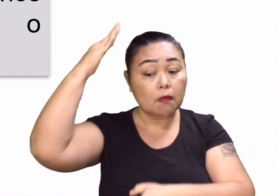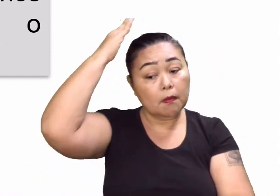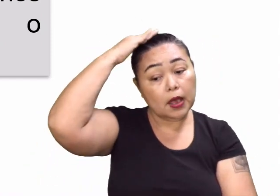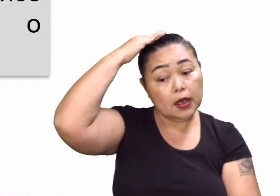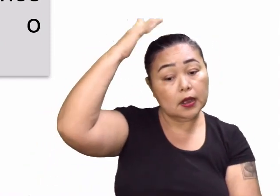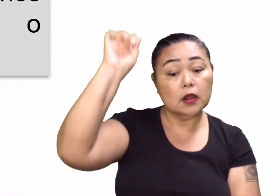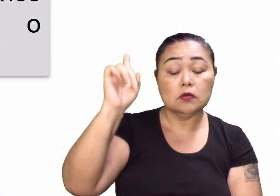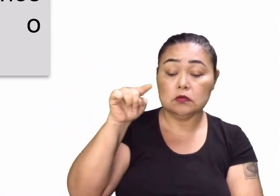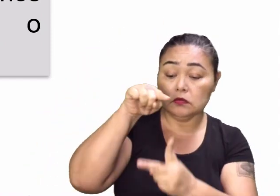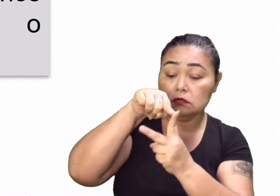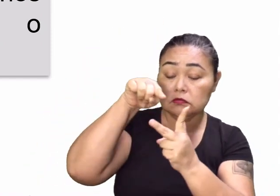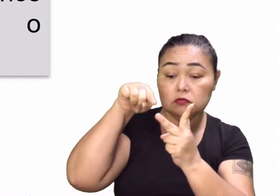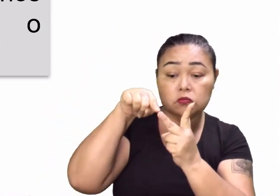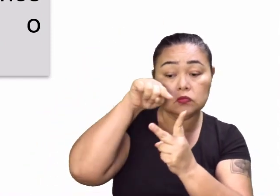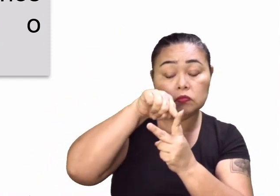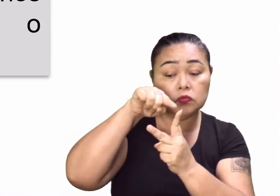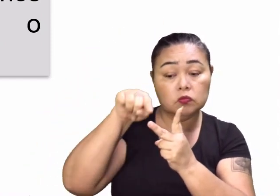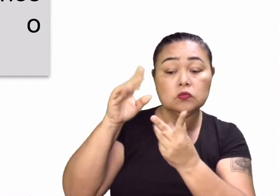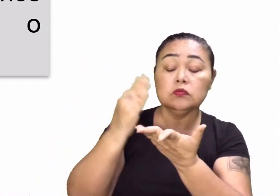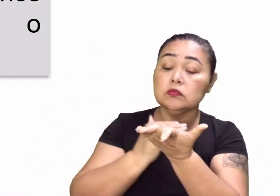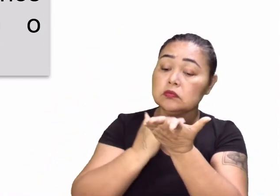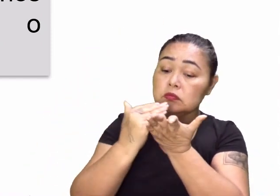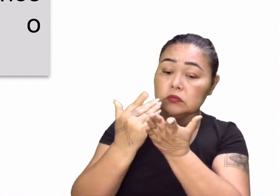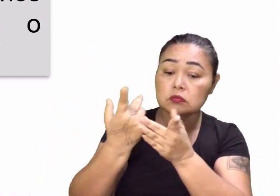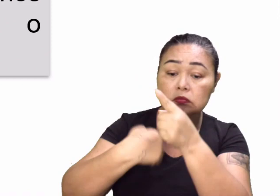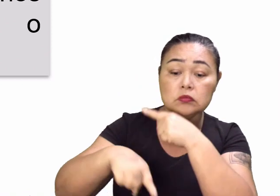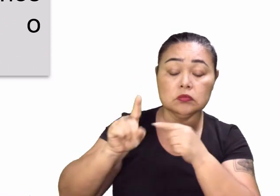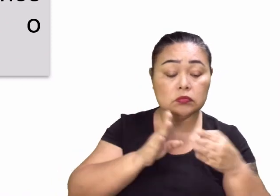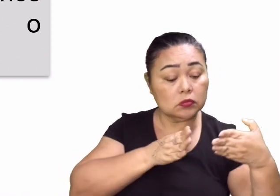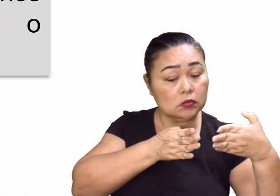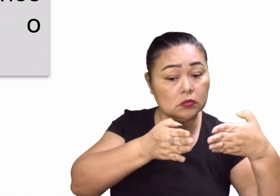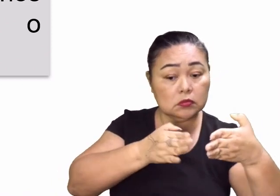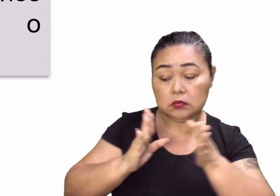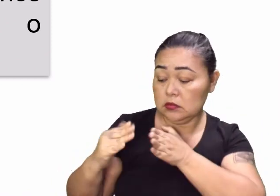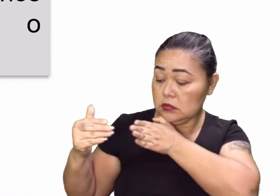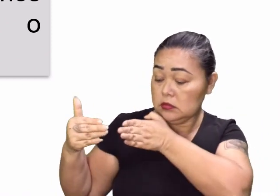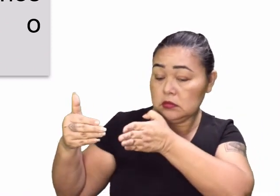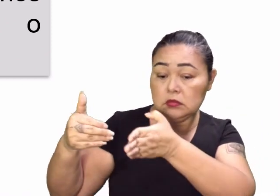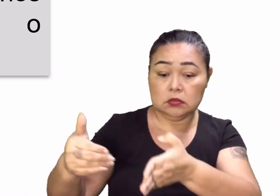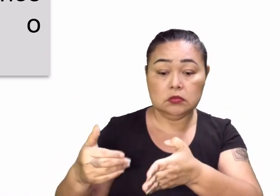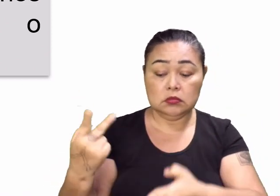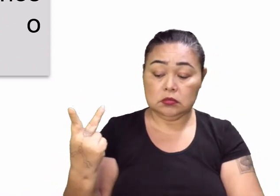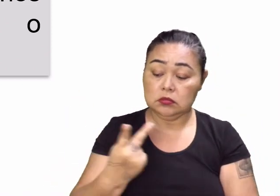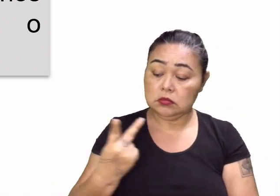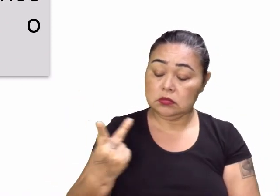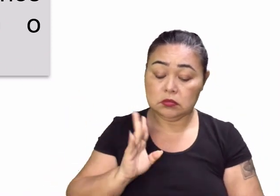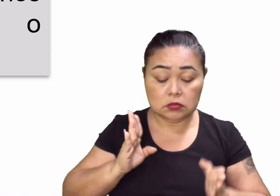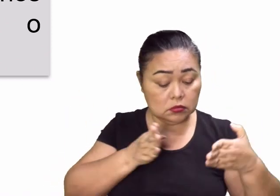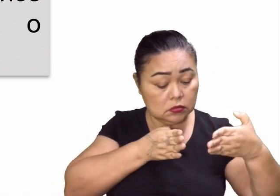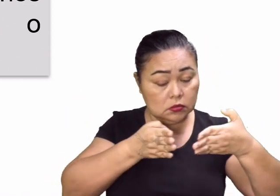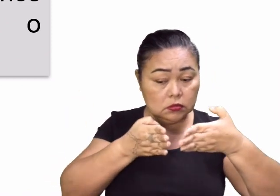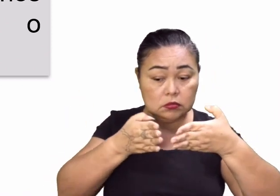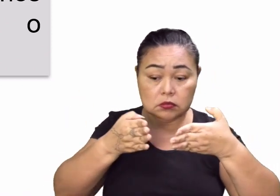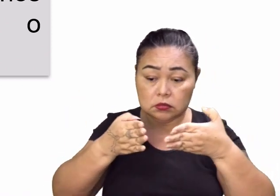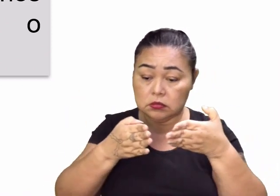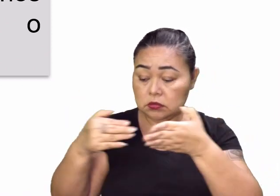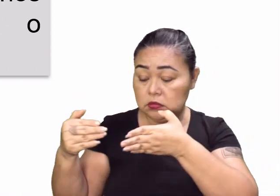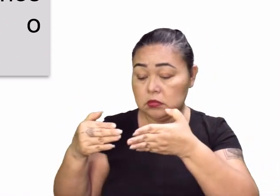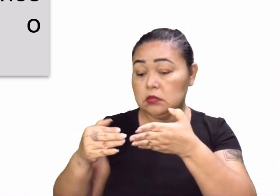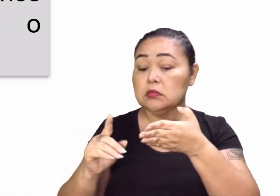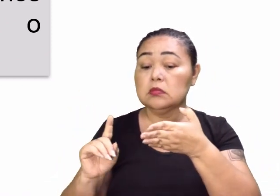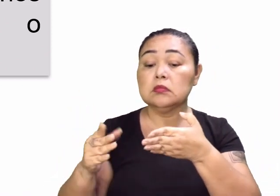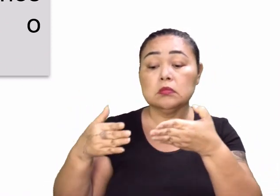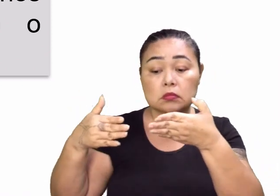Rogério, já os termos que ensinamos lá no começo, ó, na confluência. Exatamente. Ou seja, onde eles se encontram, esses